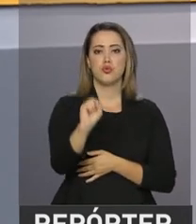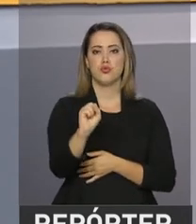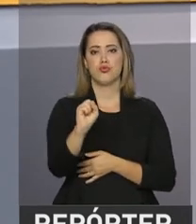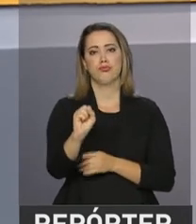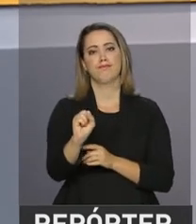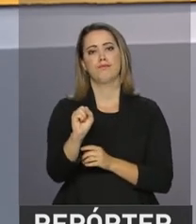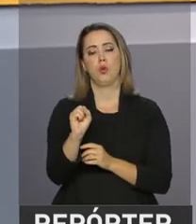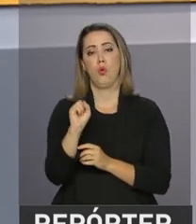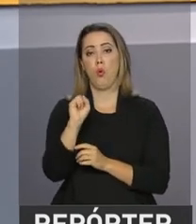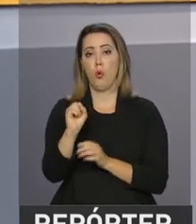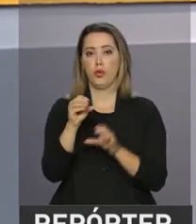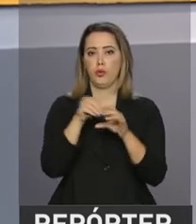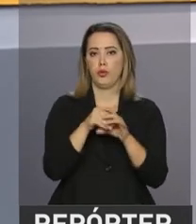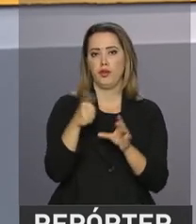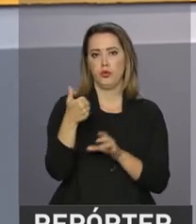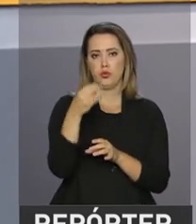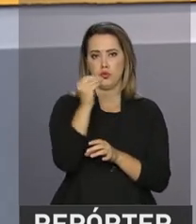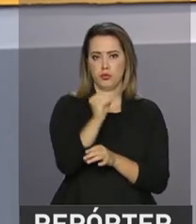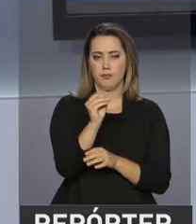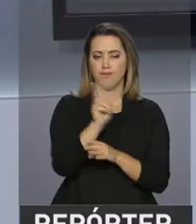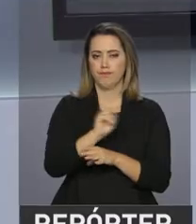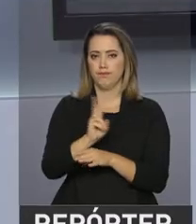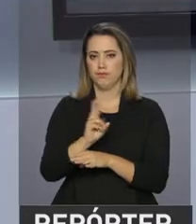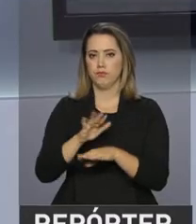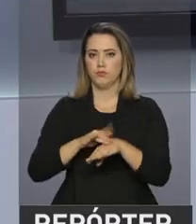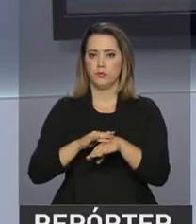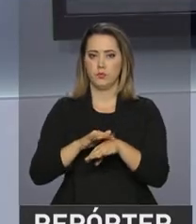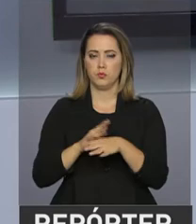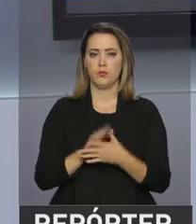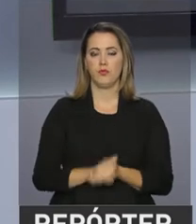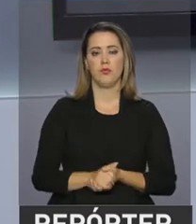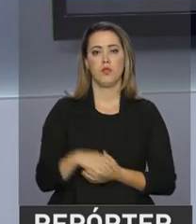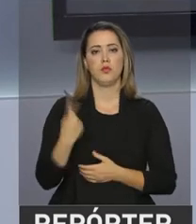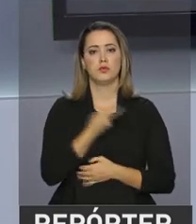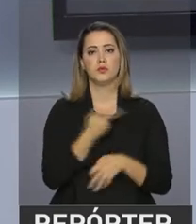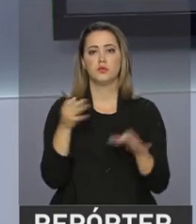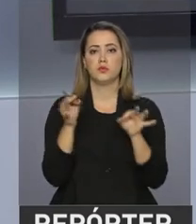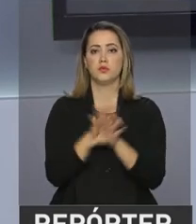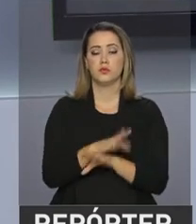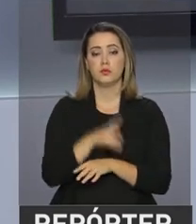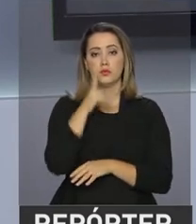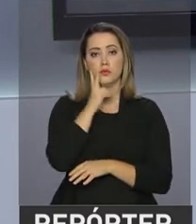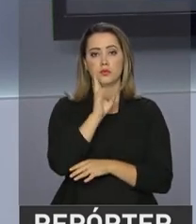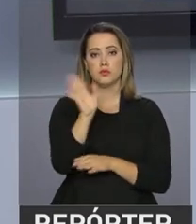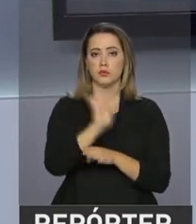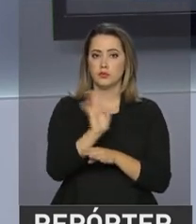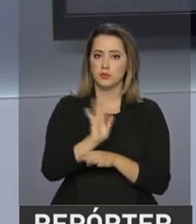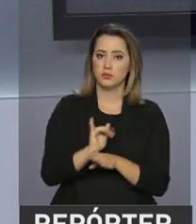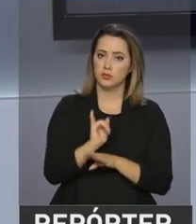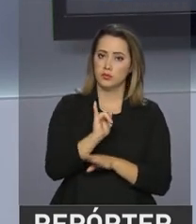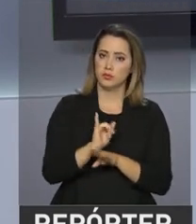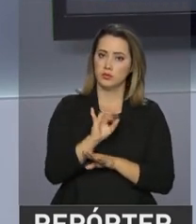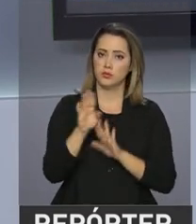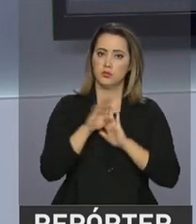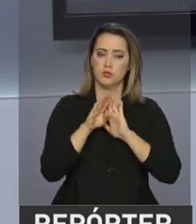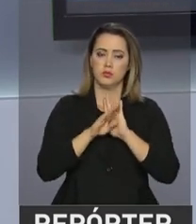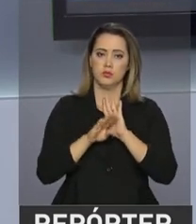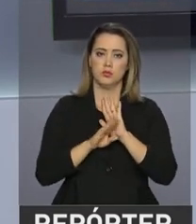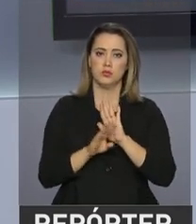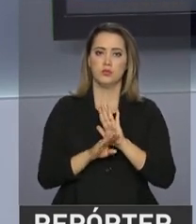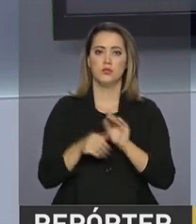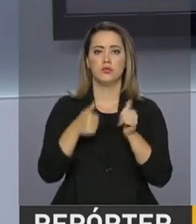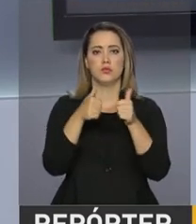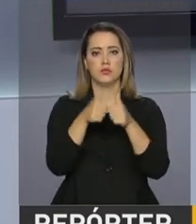dez auxílios-doença revisados o repórter nbr fica por aqui você pode rever as reportagens no youtube e